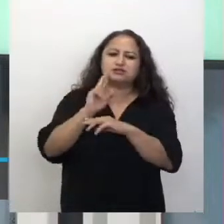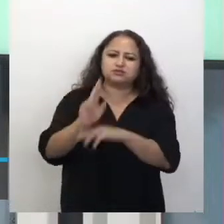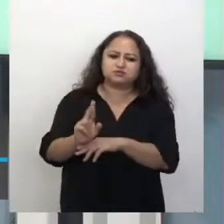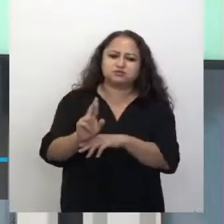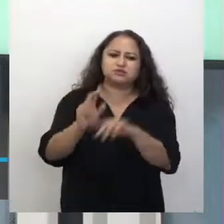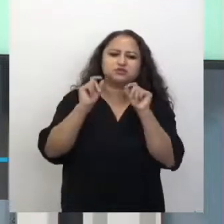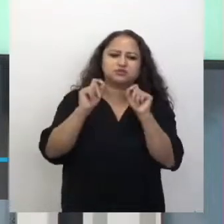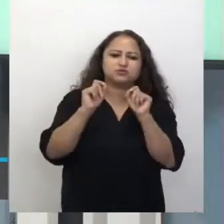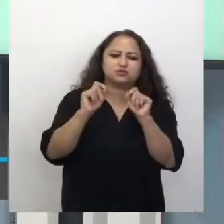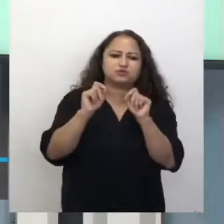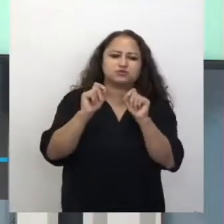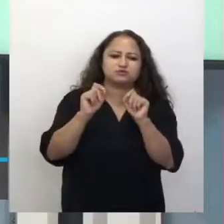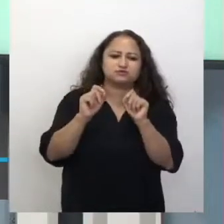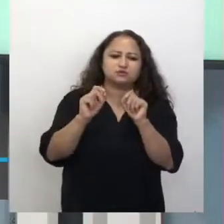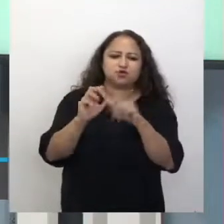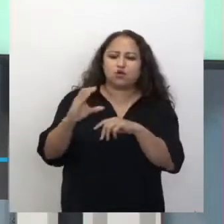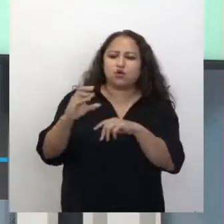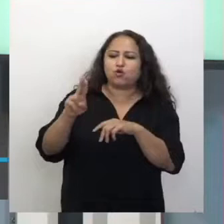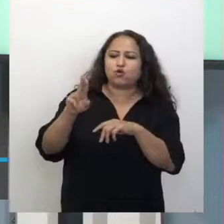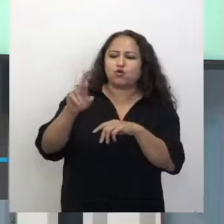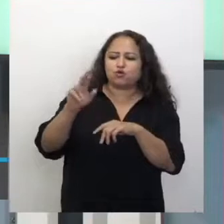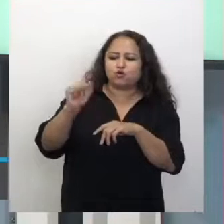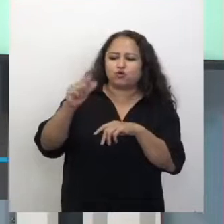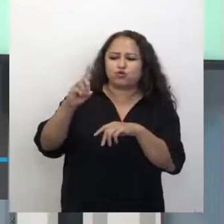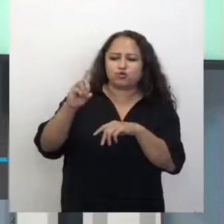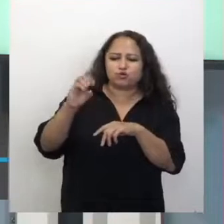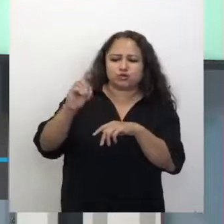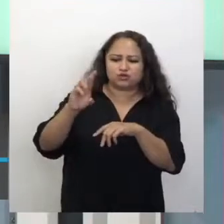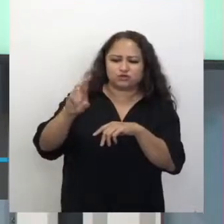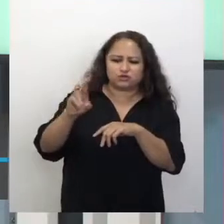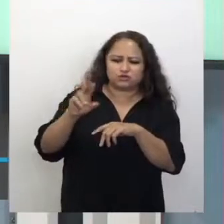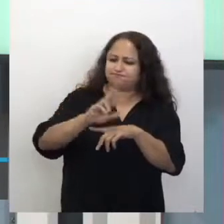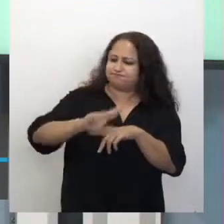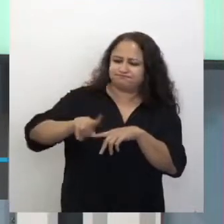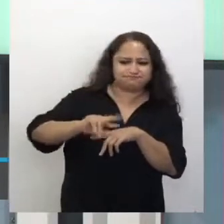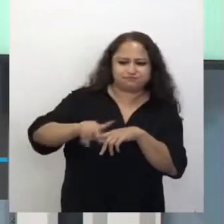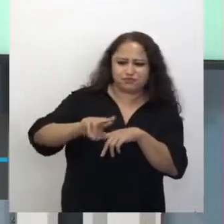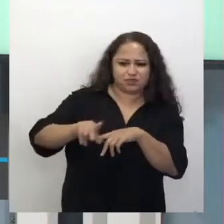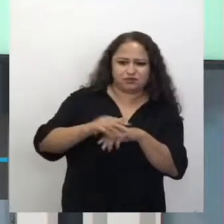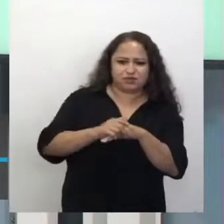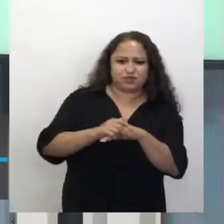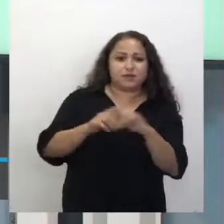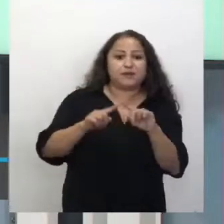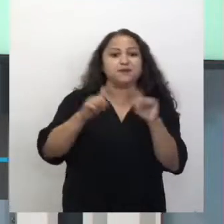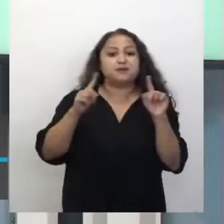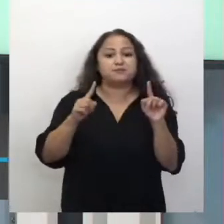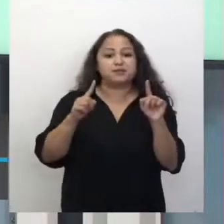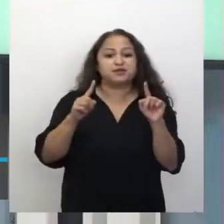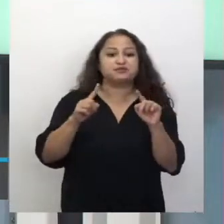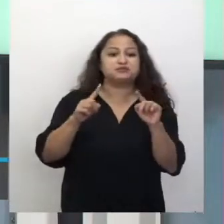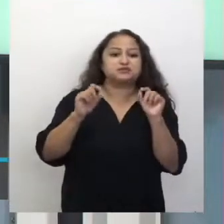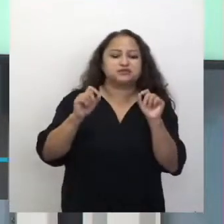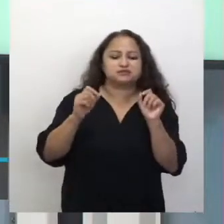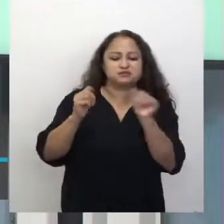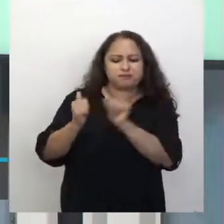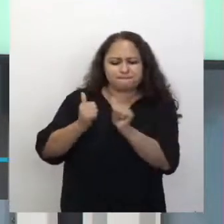cultural, ele não entra na figura do curador aqui nesse momento, tá? Mas a Ana Paula, sim, ela foi aqui, mas se aproximou. É a pessoa que cuida do